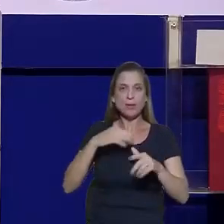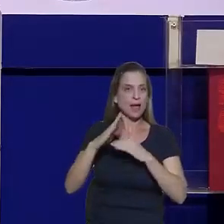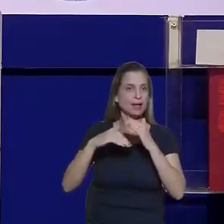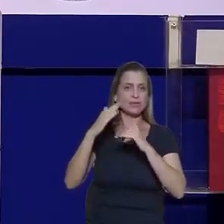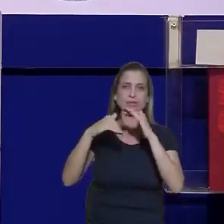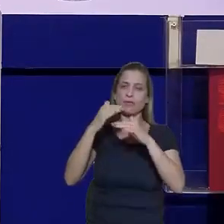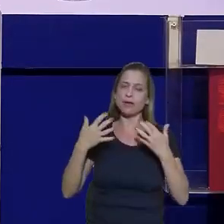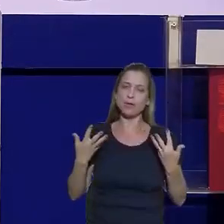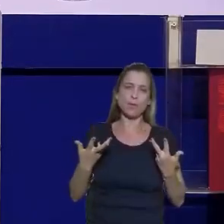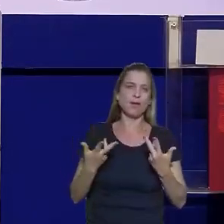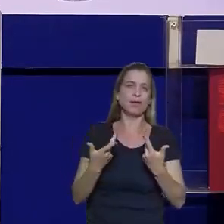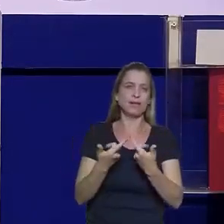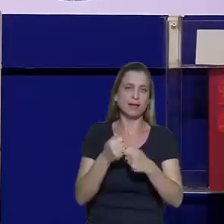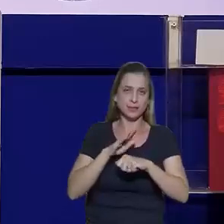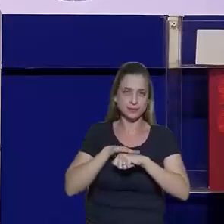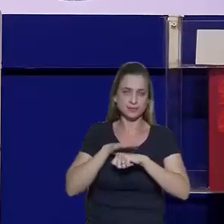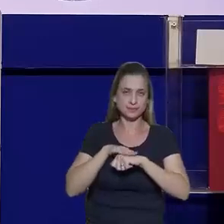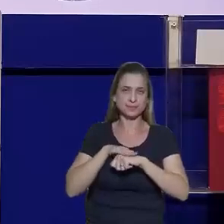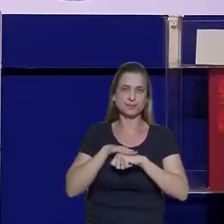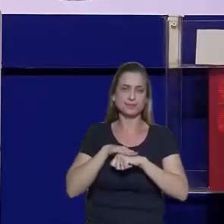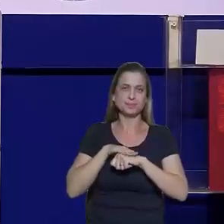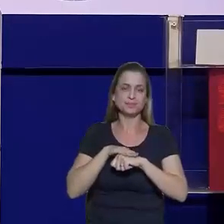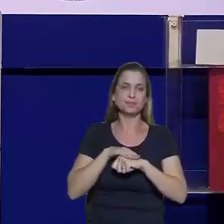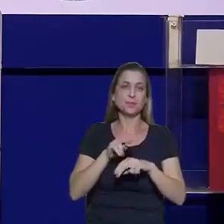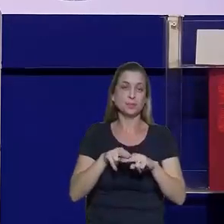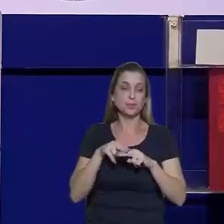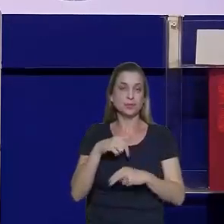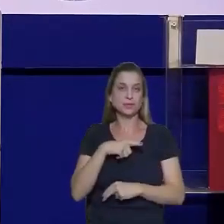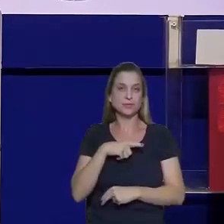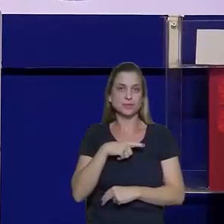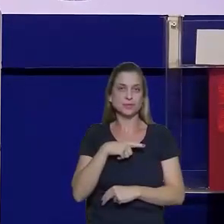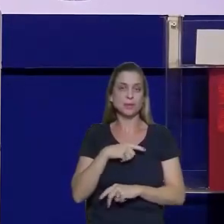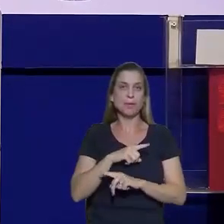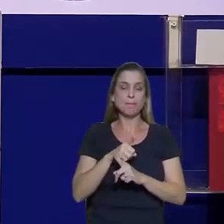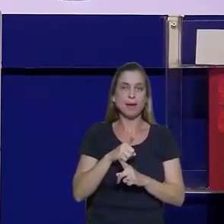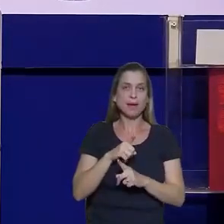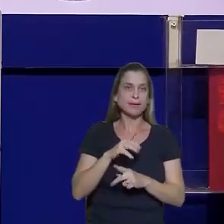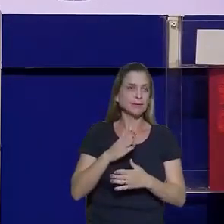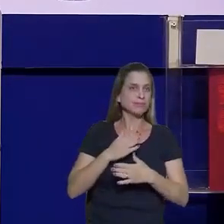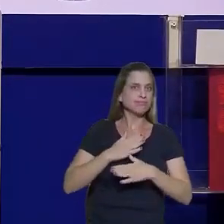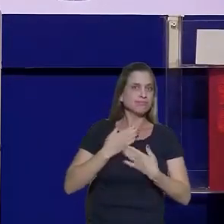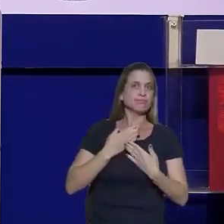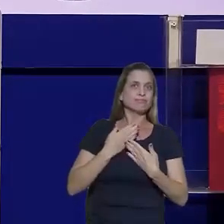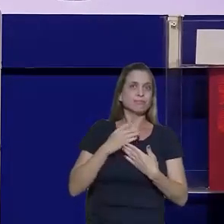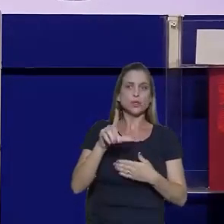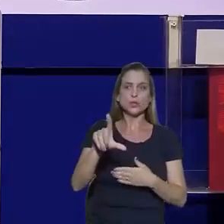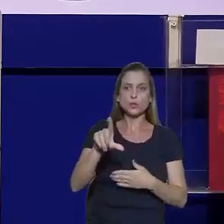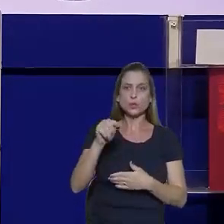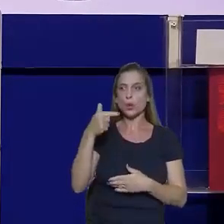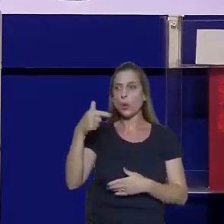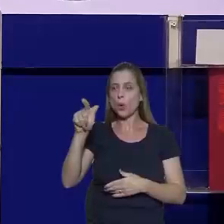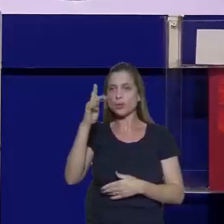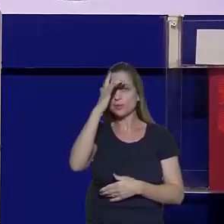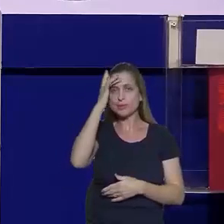pela qualidade do que eu fazia, pelas prerrogativas que eu tinha. Mas, para minha surpresa, foi chamada uma pessoa de